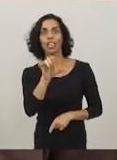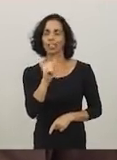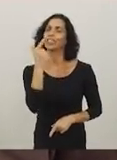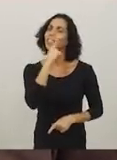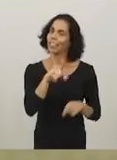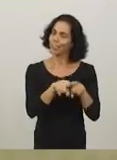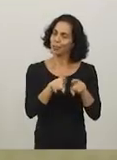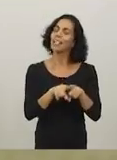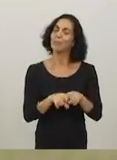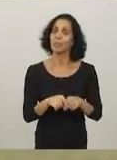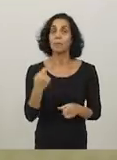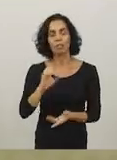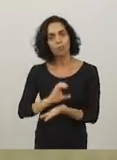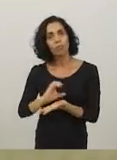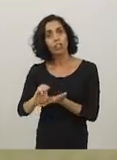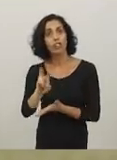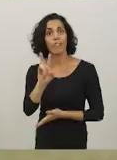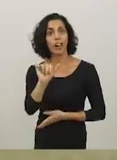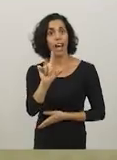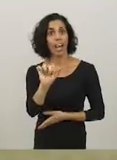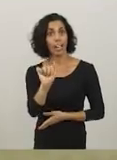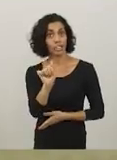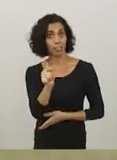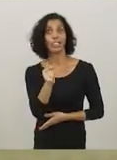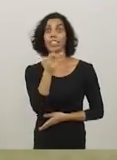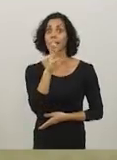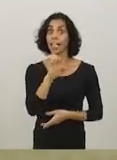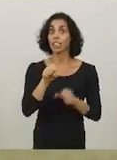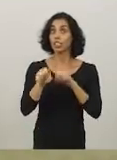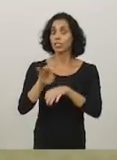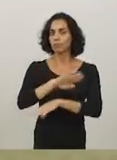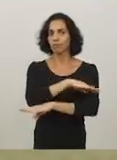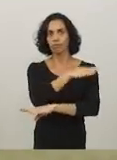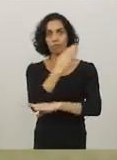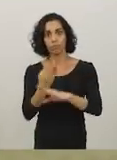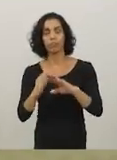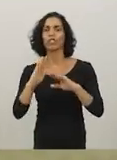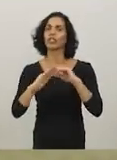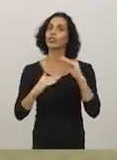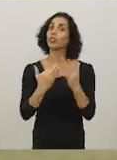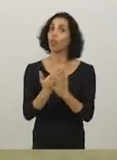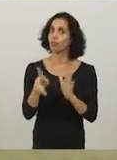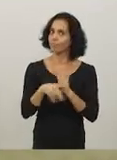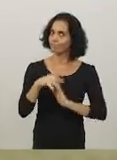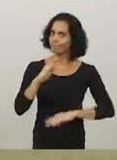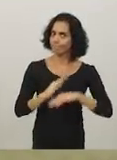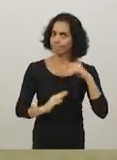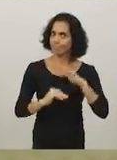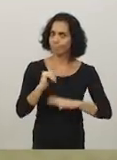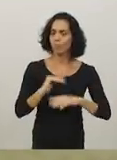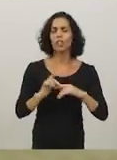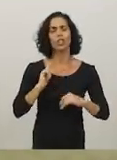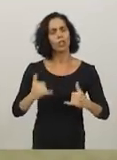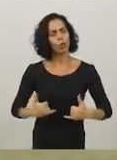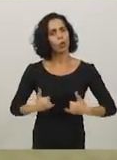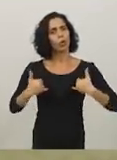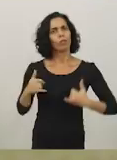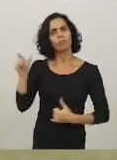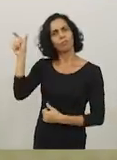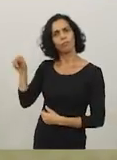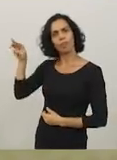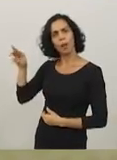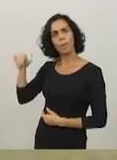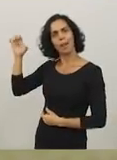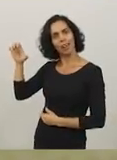de Caxias. Precisamos investir mais em vagas de creche, no ensino em tempo integral e em escolas profissionalizantes. Tenho